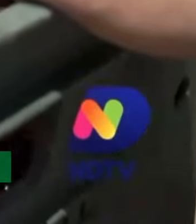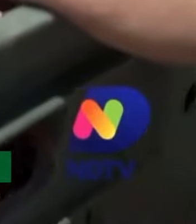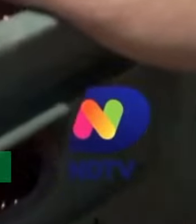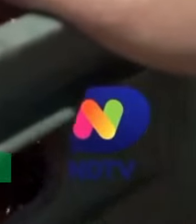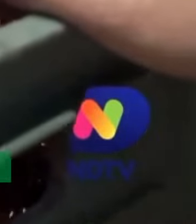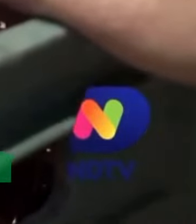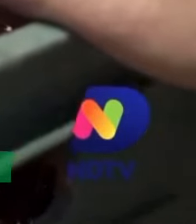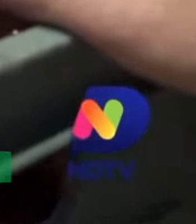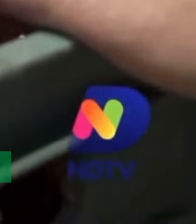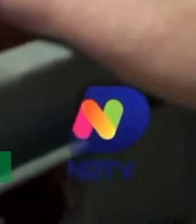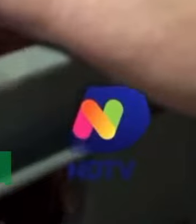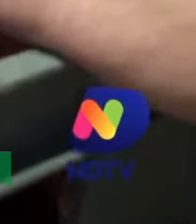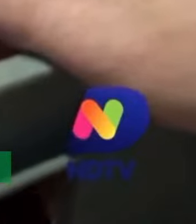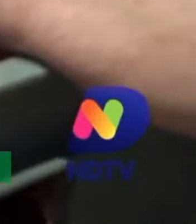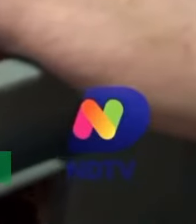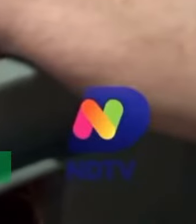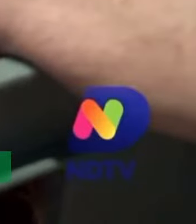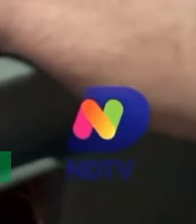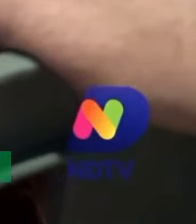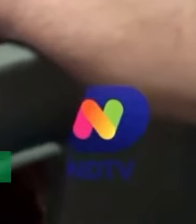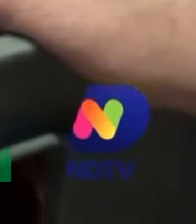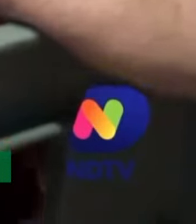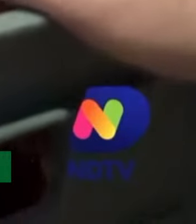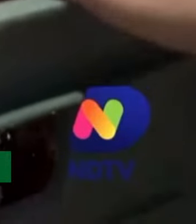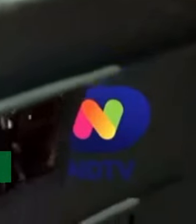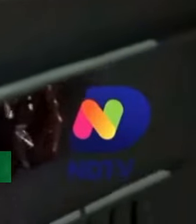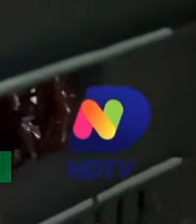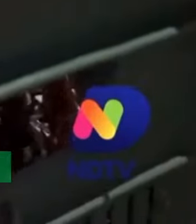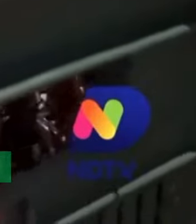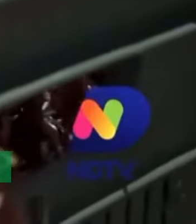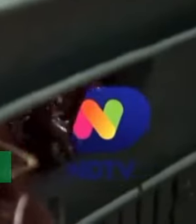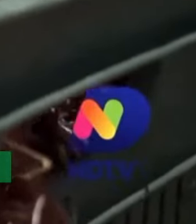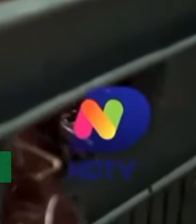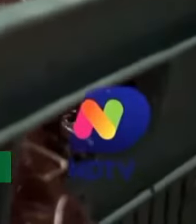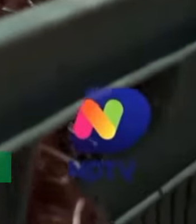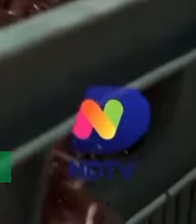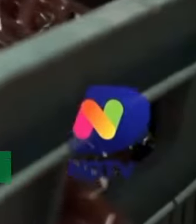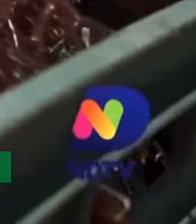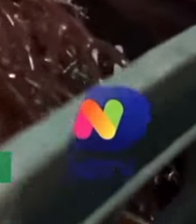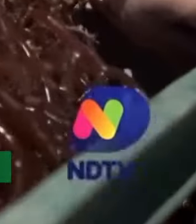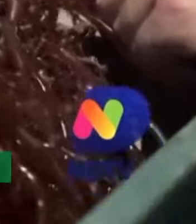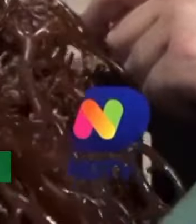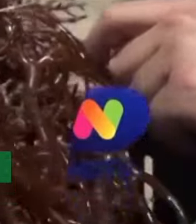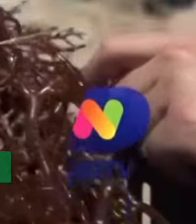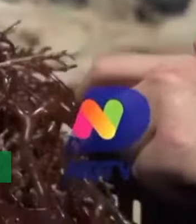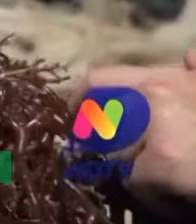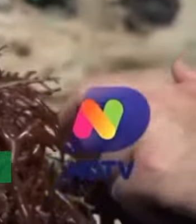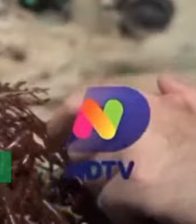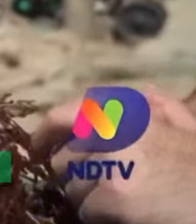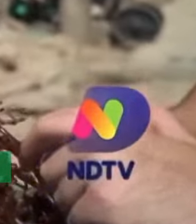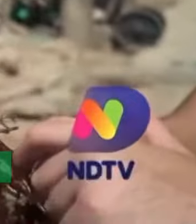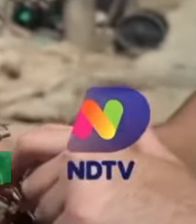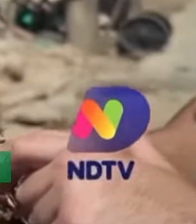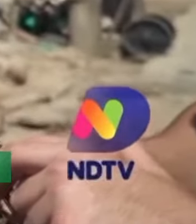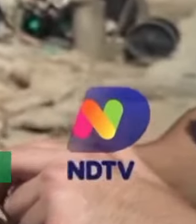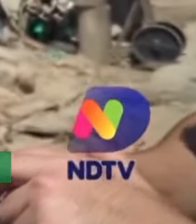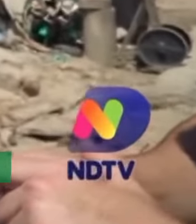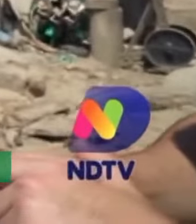consegue cultivar essa alga durante os meses de maio, junho e julho. Porém, nós observamos que poderemos